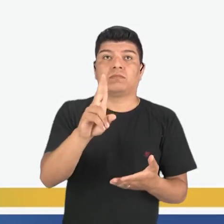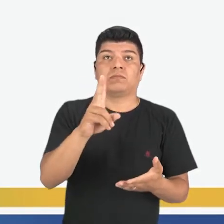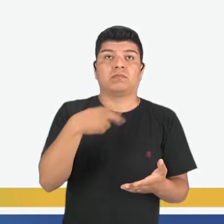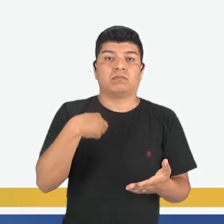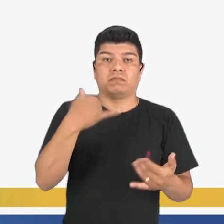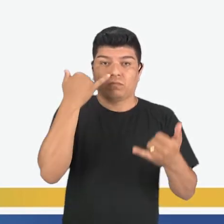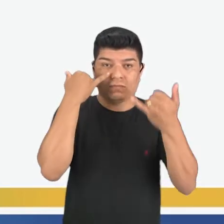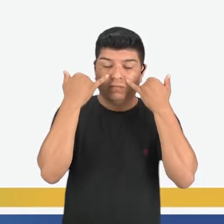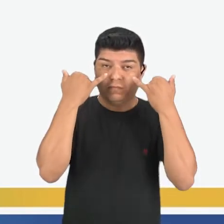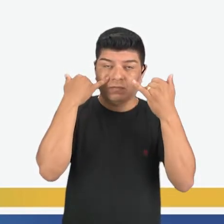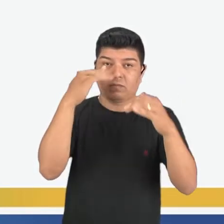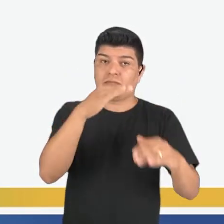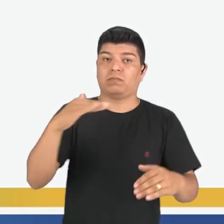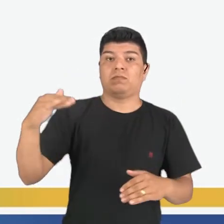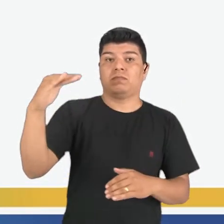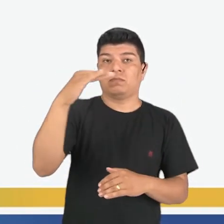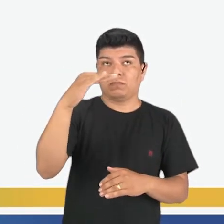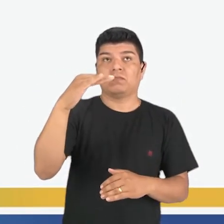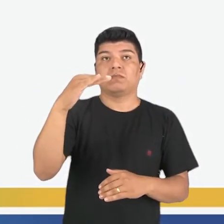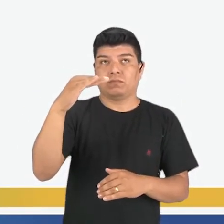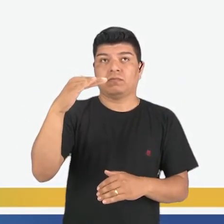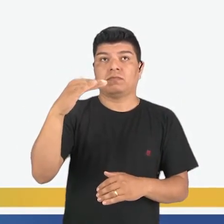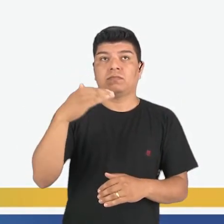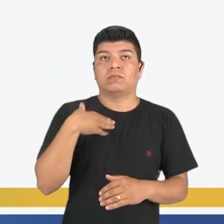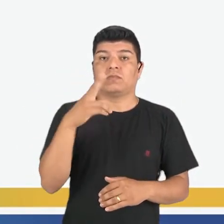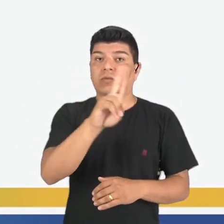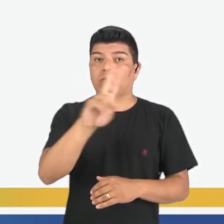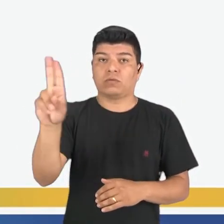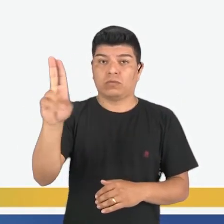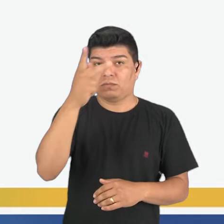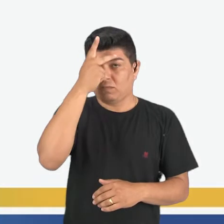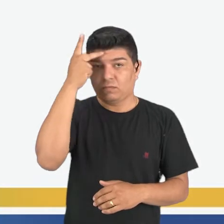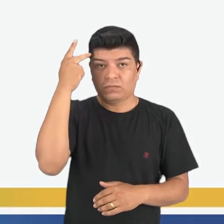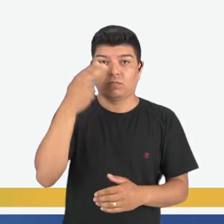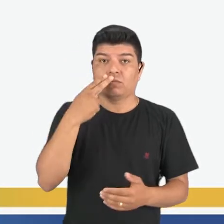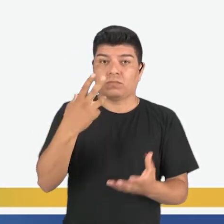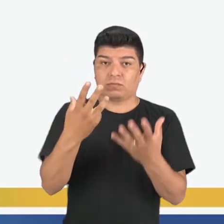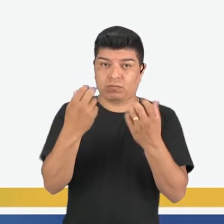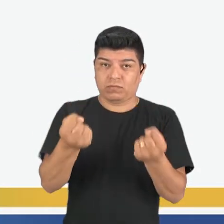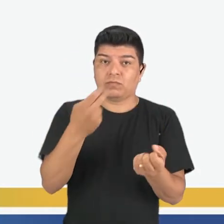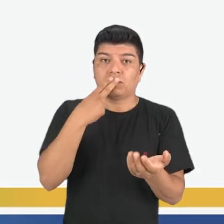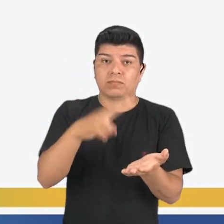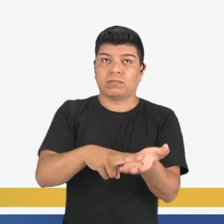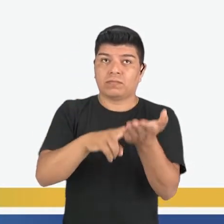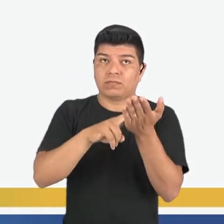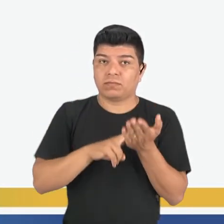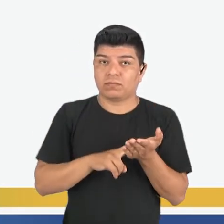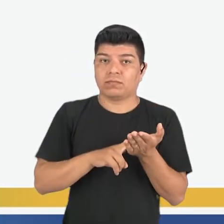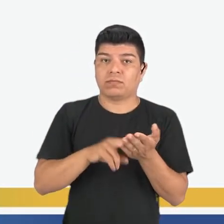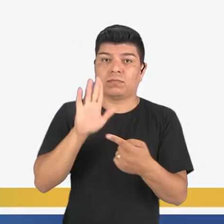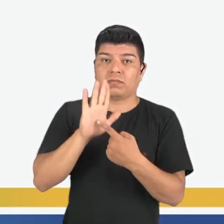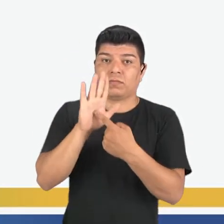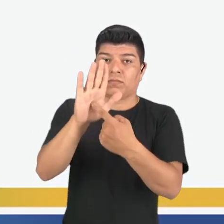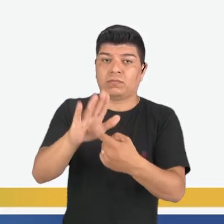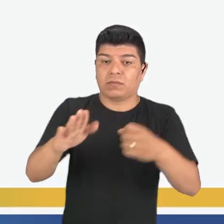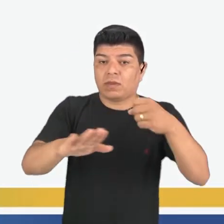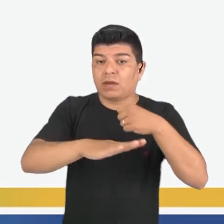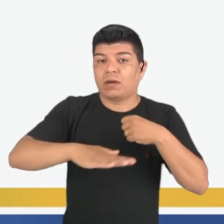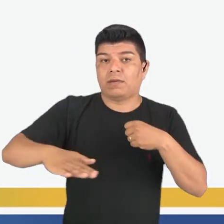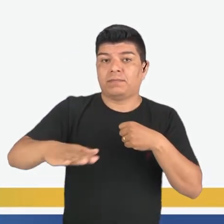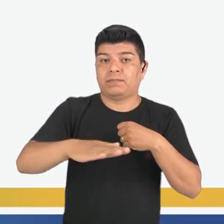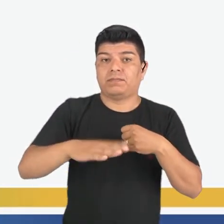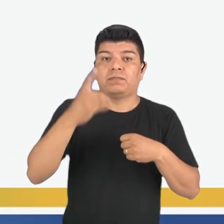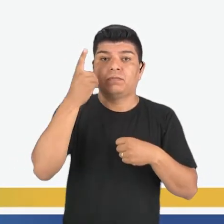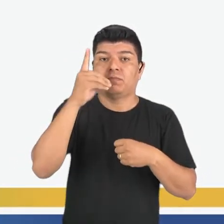informação. O vocativo, o nome do destinatário aparece logo abaixo do local e